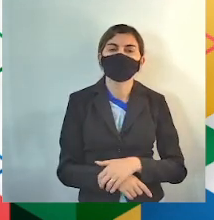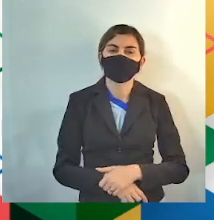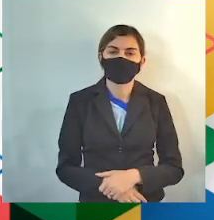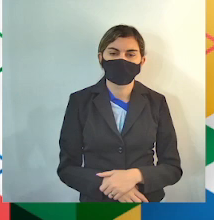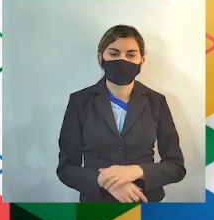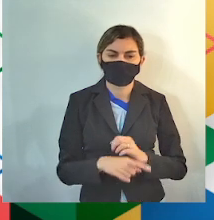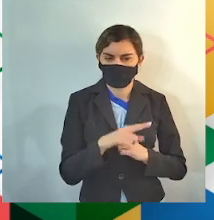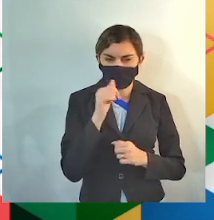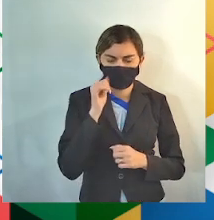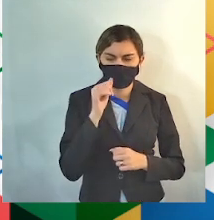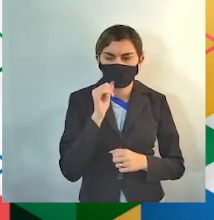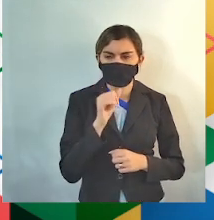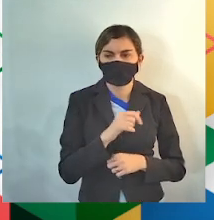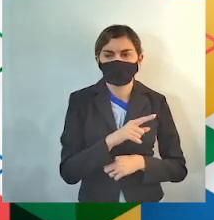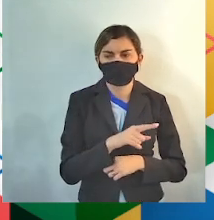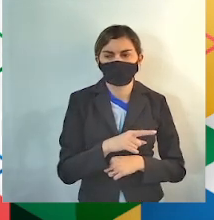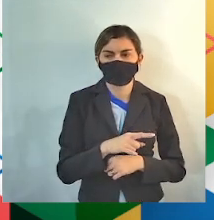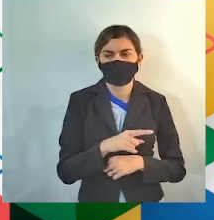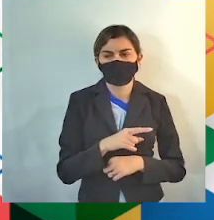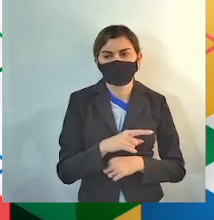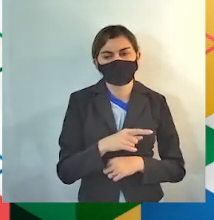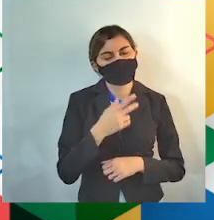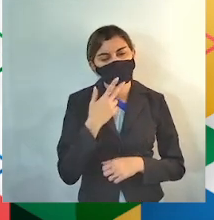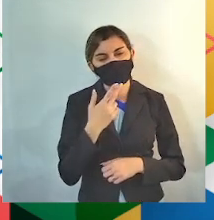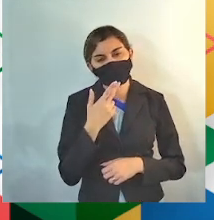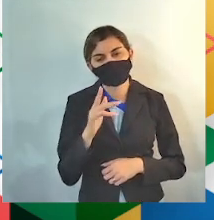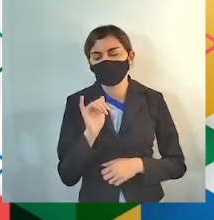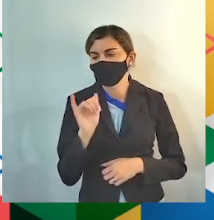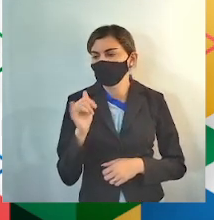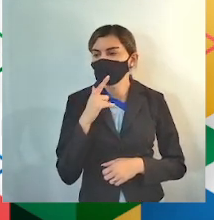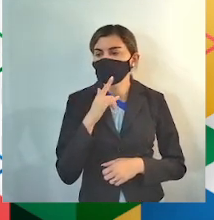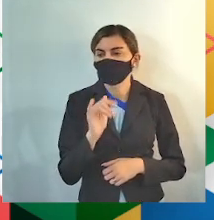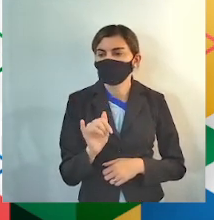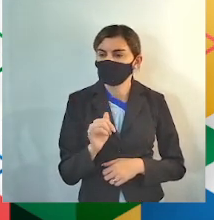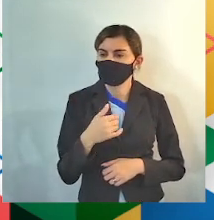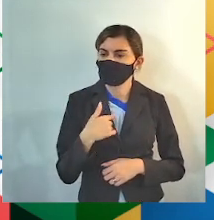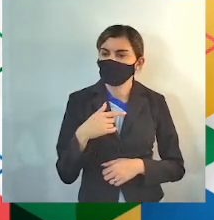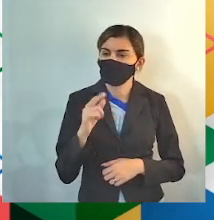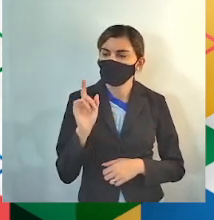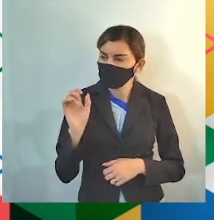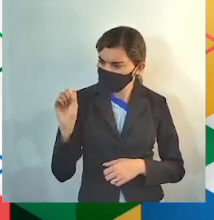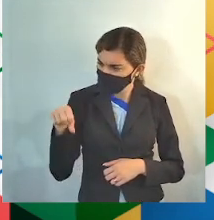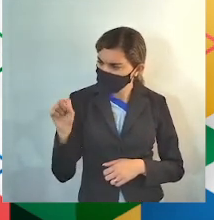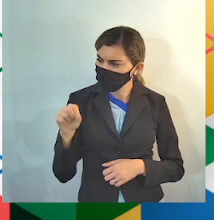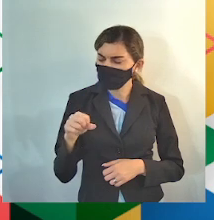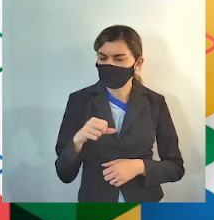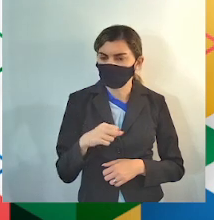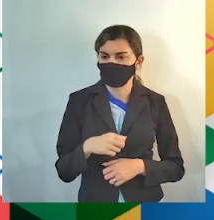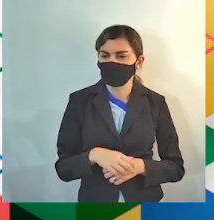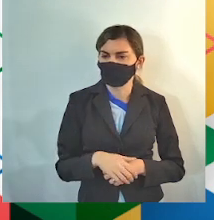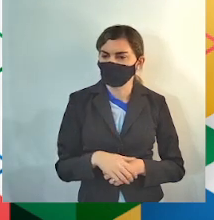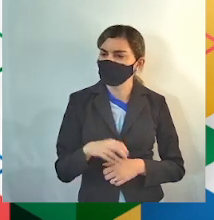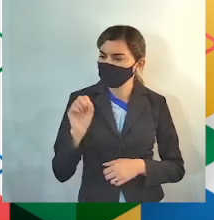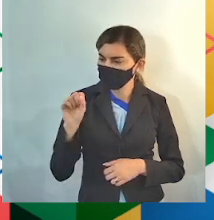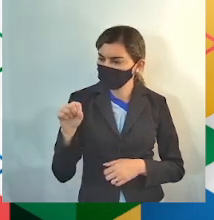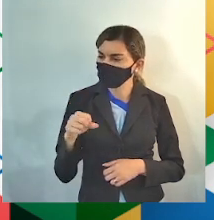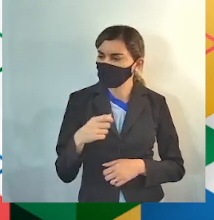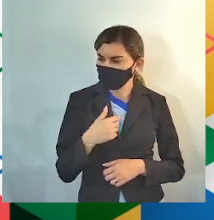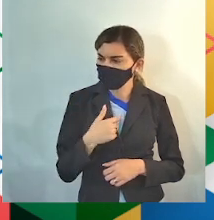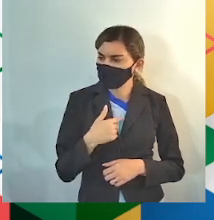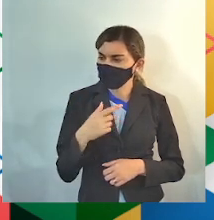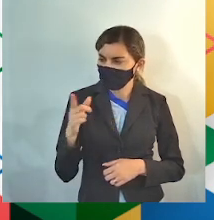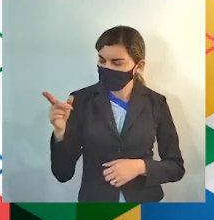Jane tells her father. Jane falou para o pai dela. Yes, you are correct. Sim, você